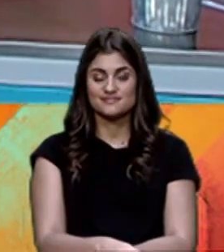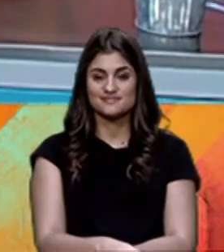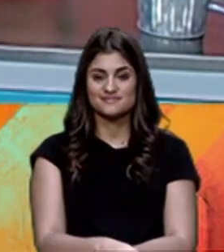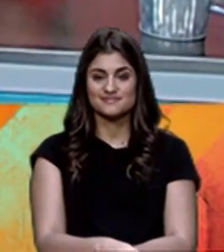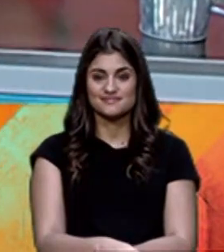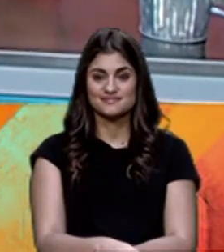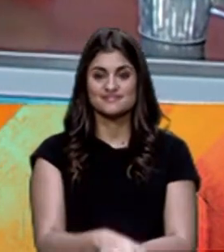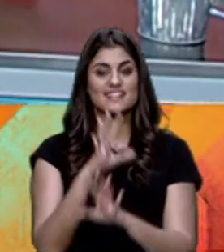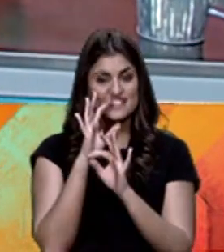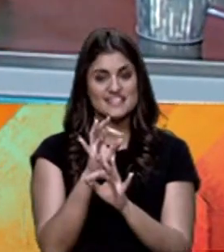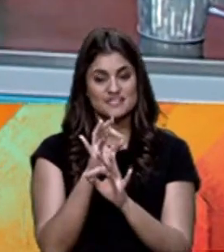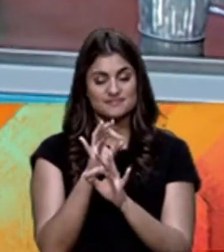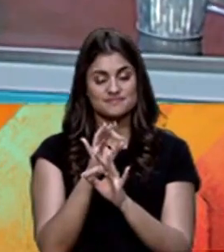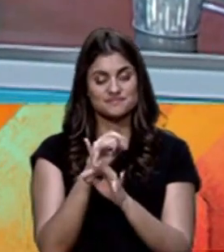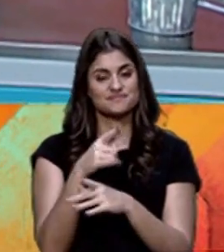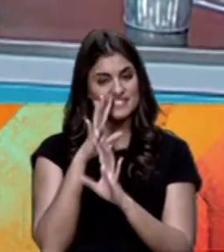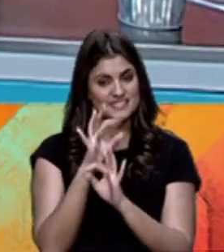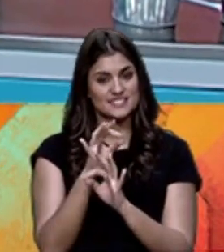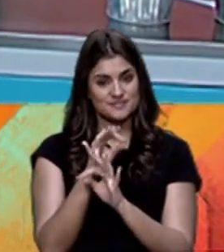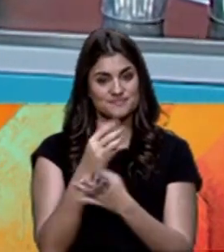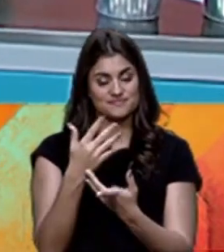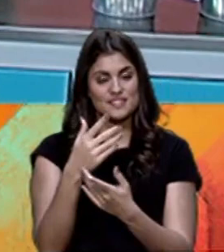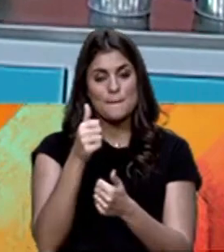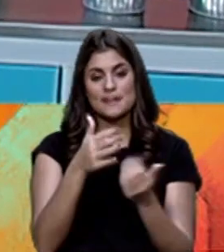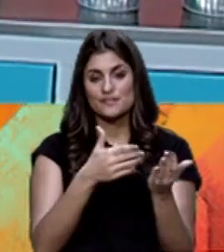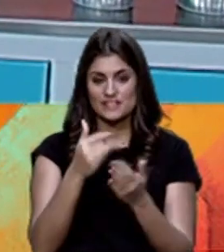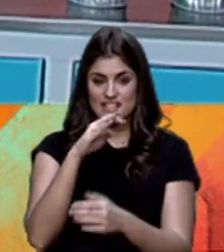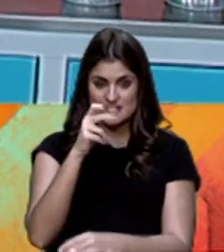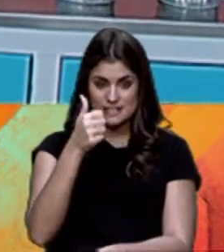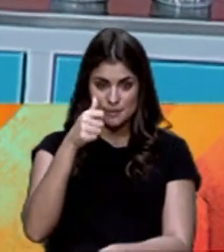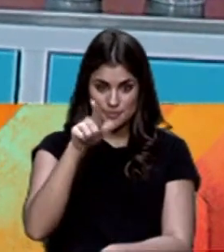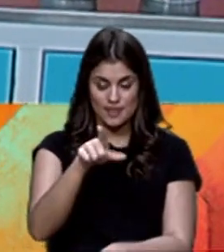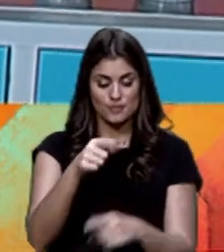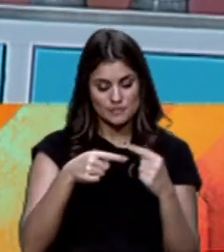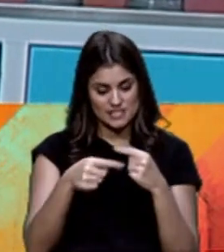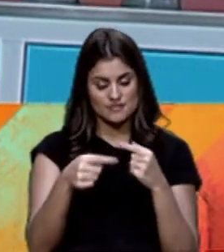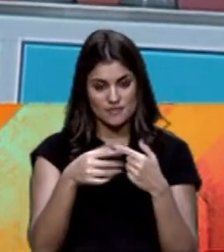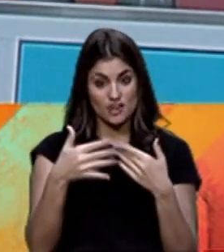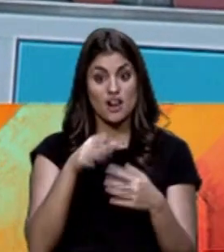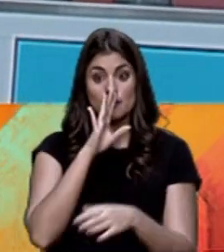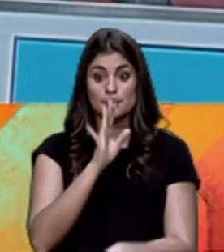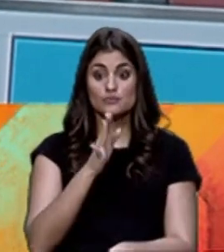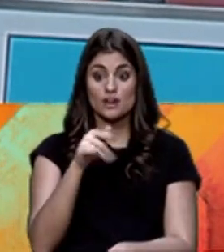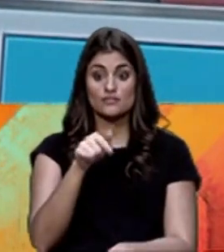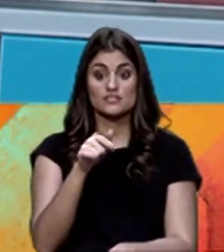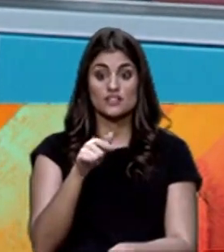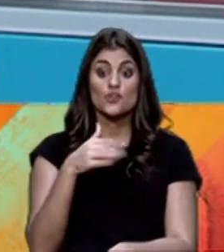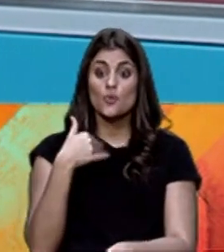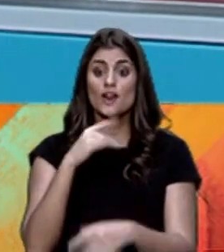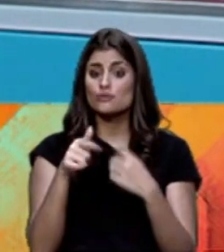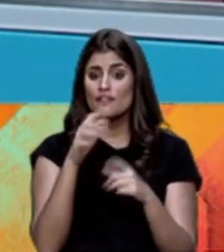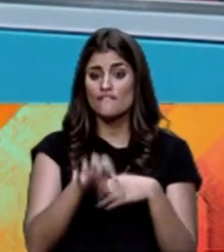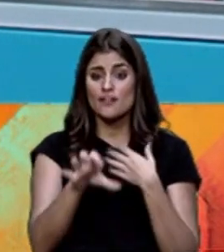Tchau. É isso mesmo, é esse o espírito. Oh, Isabel, bem-vinda a mais uma semana. Olha, agora habituaram-se a isto, não querem outra